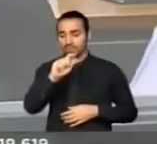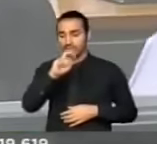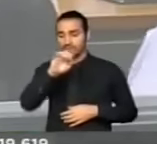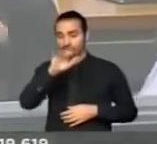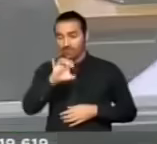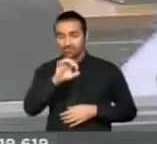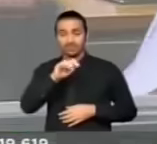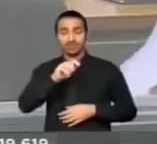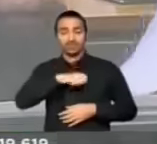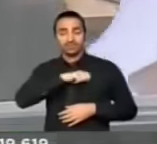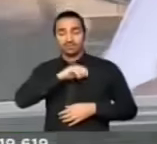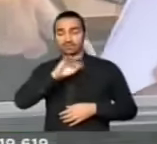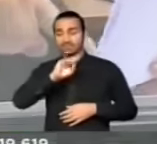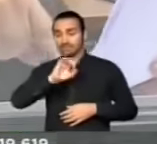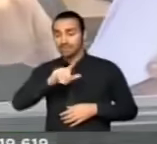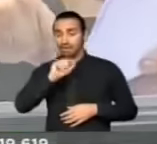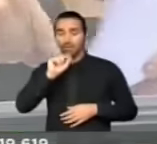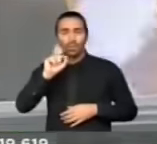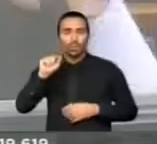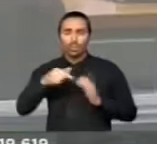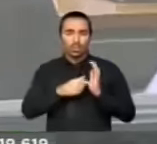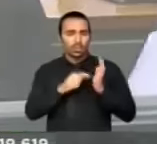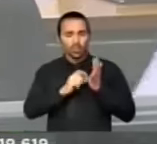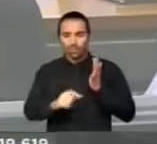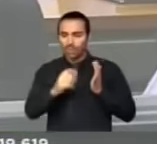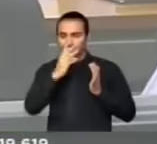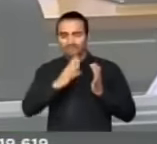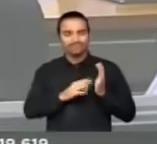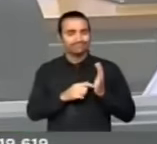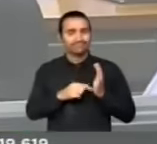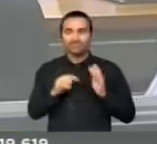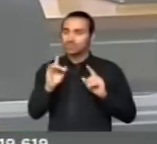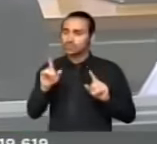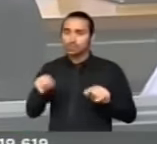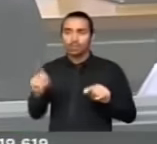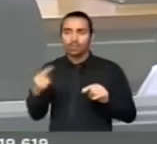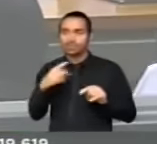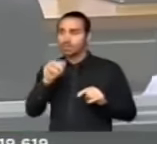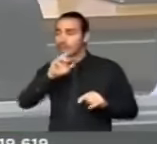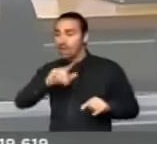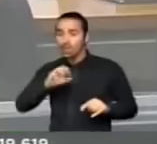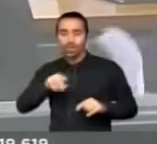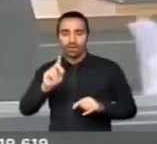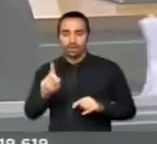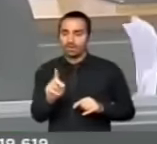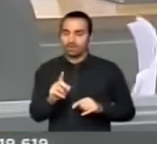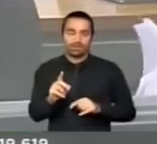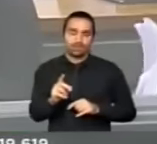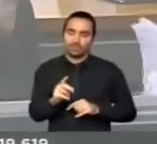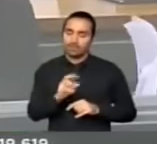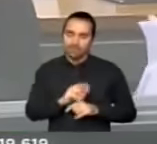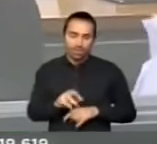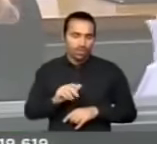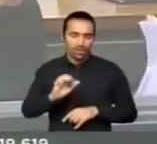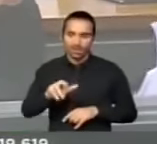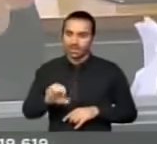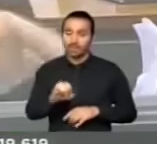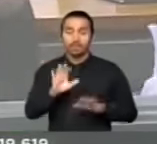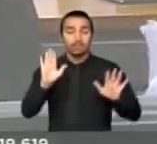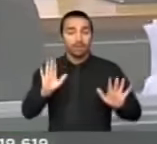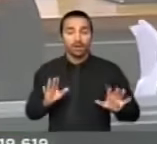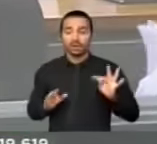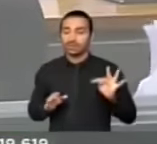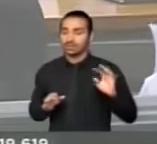responsabilidade fiscal, isso que está aqui, não é crime de responsabilidade. Pedalada fiscal e tal. Mas,